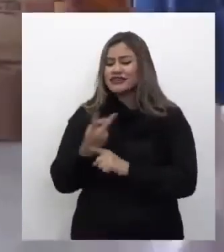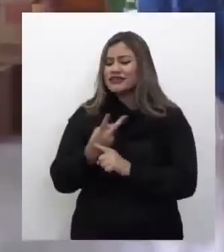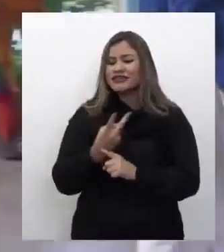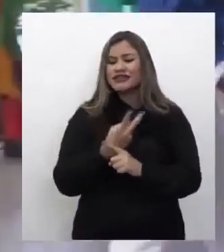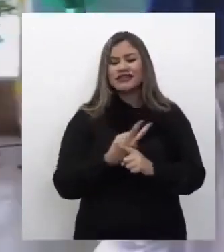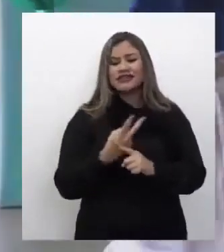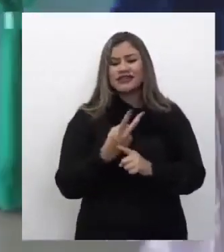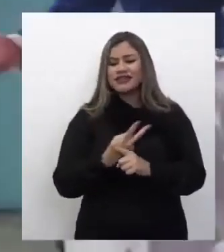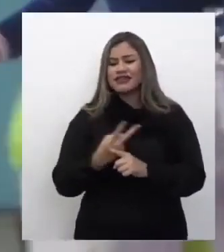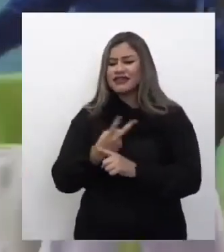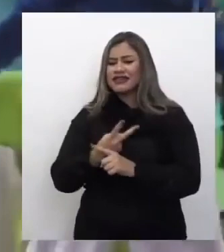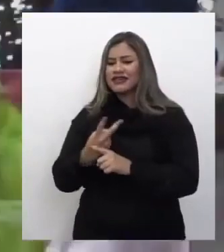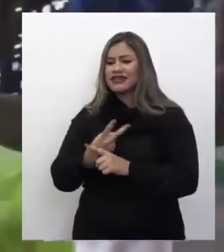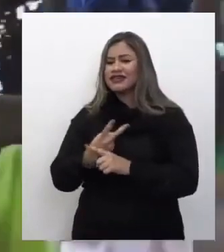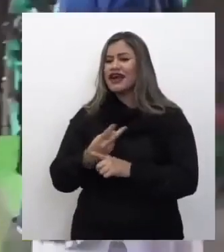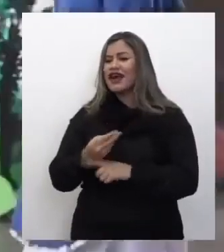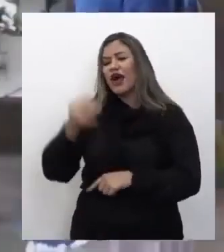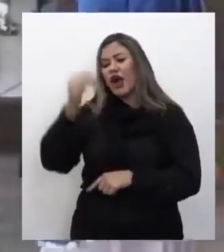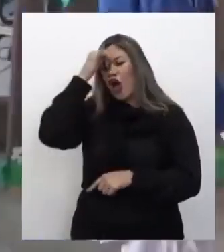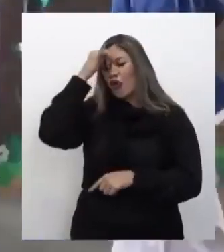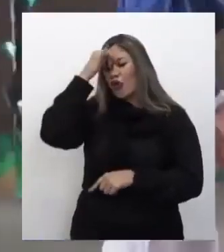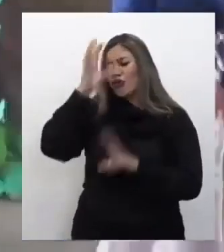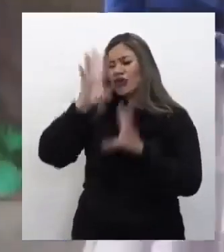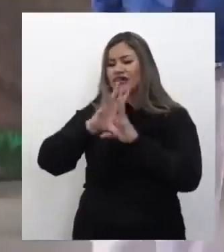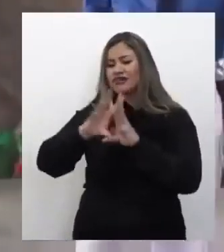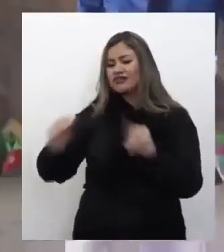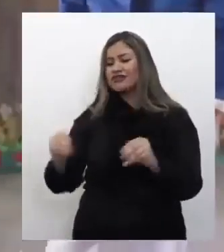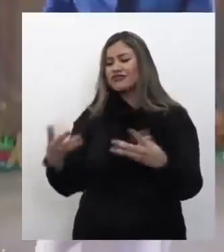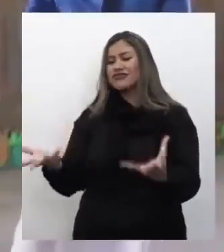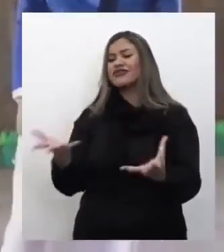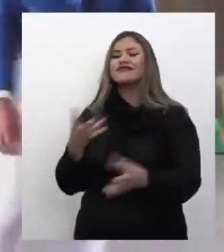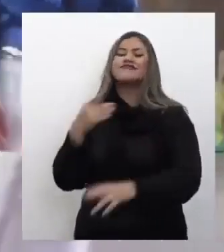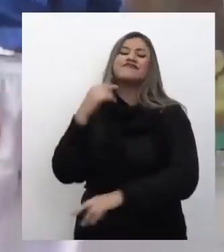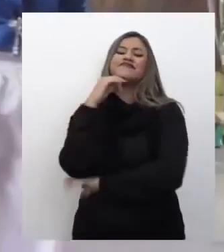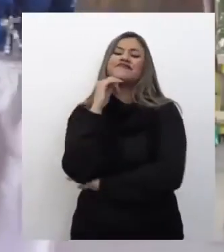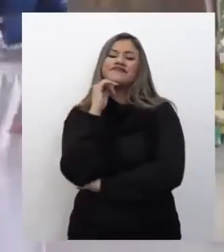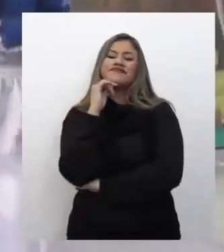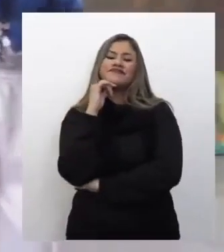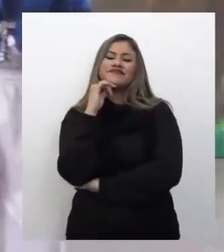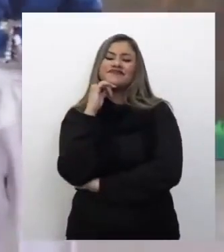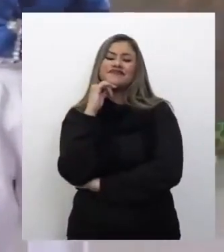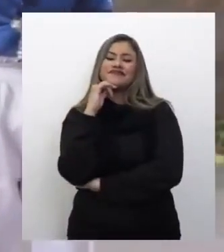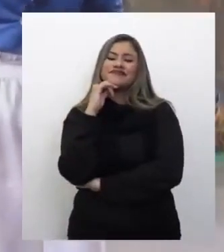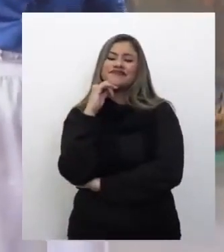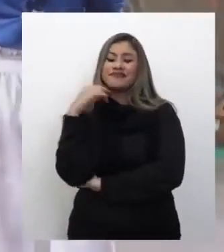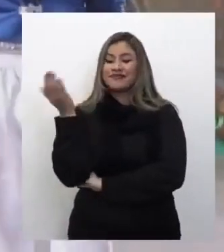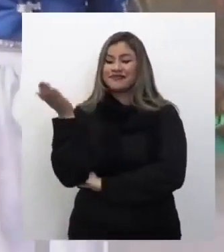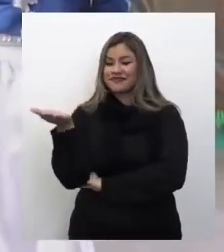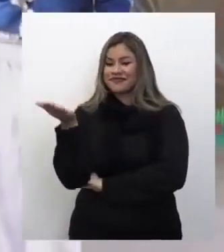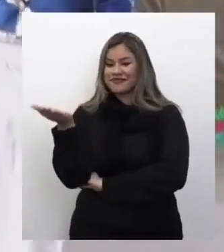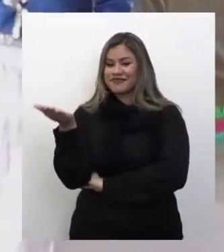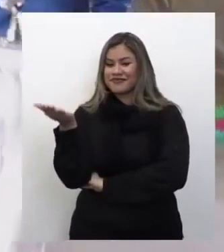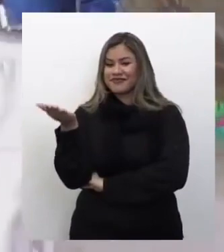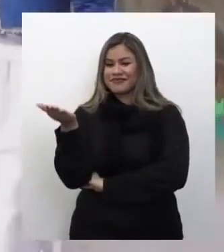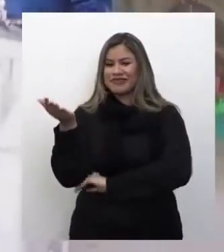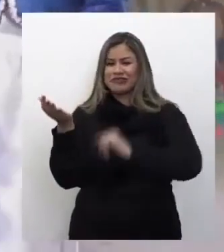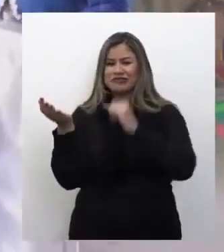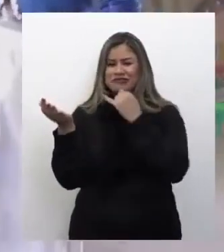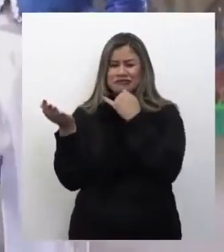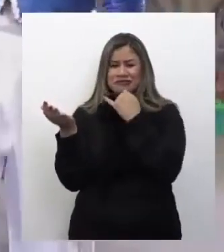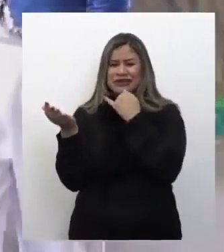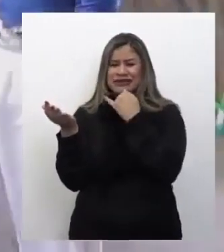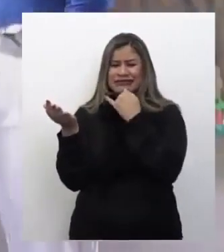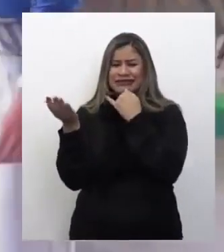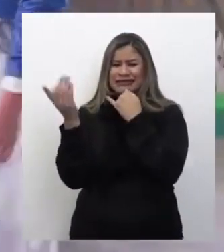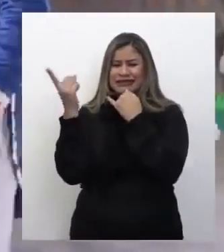Sua pestinha sumiu! A princesa sumiu! E o mordomo, gente, ficou muito triste!